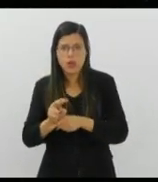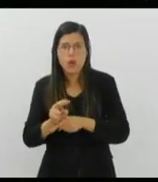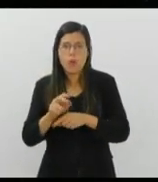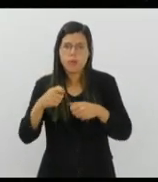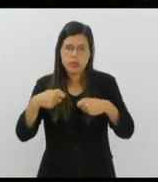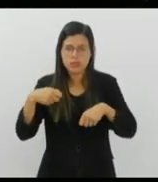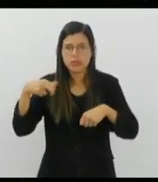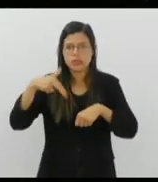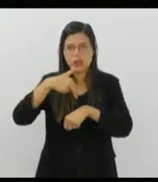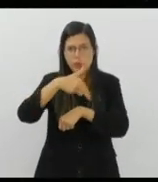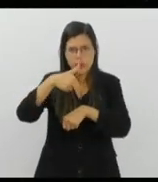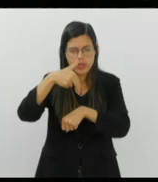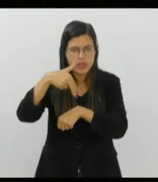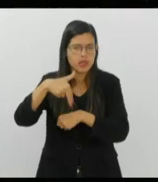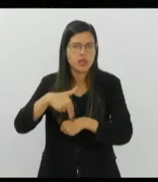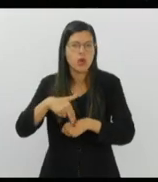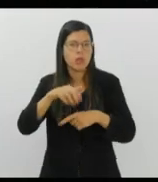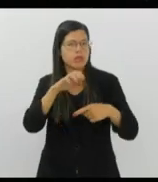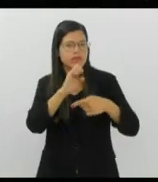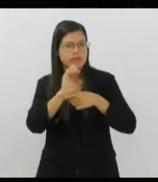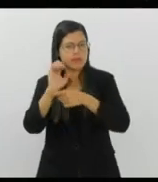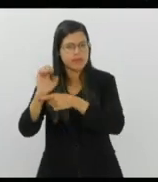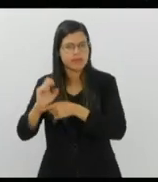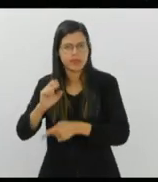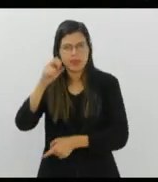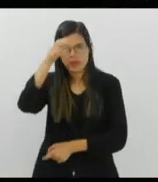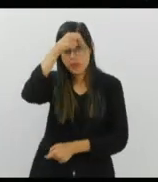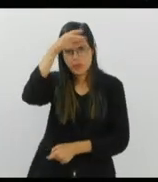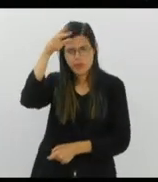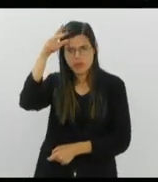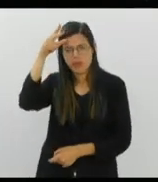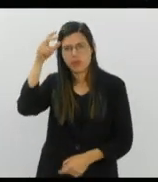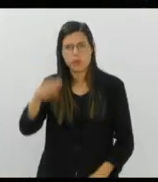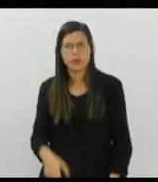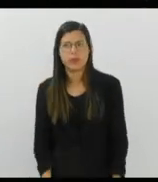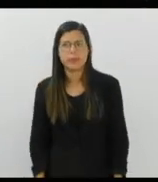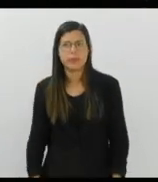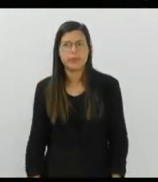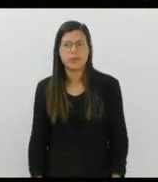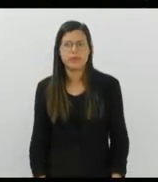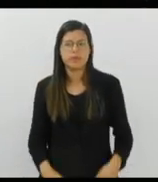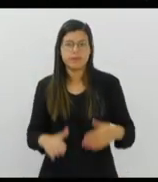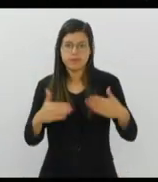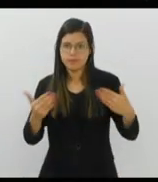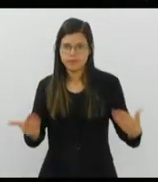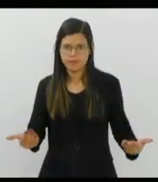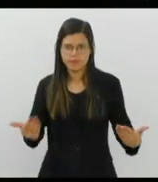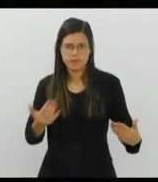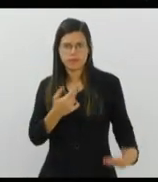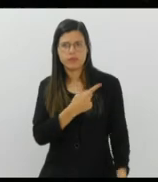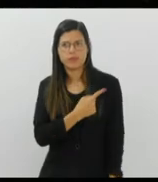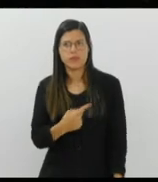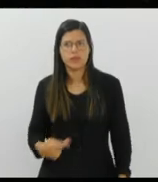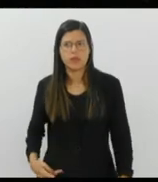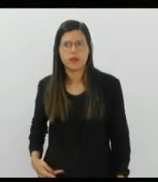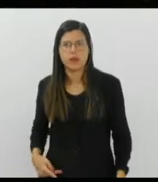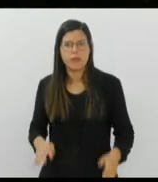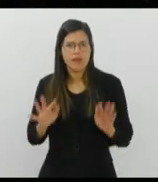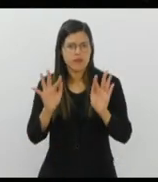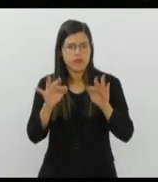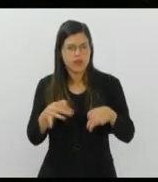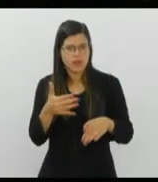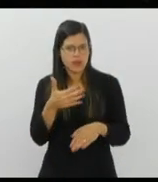estados e as prefeituras. Dito isso, senhora presidente, e para concluir nos